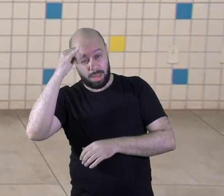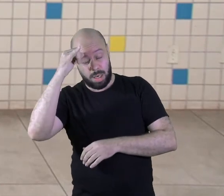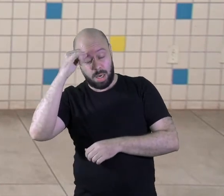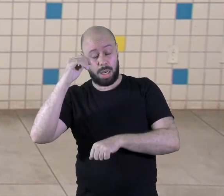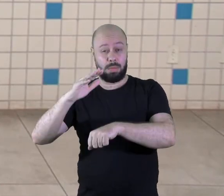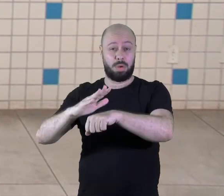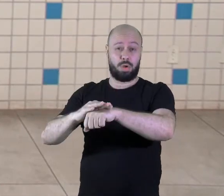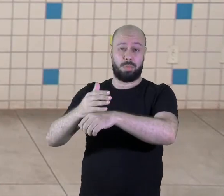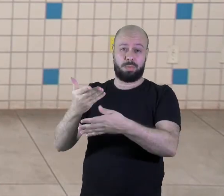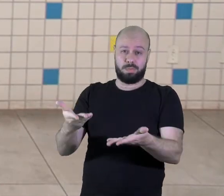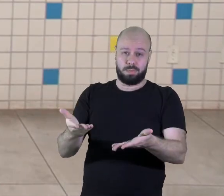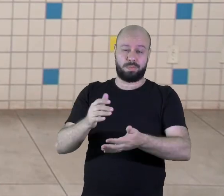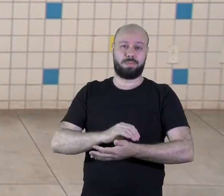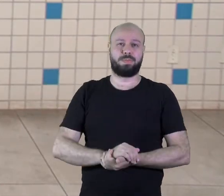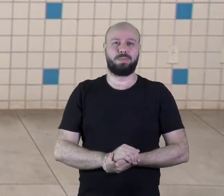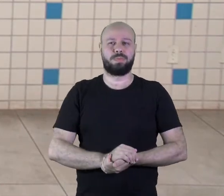problemas.